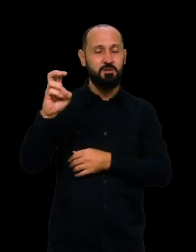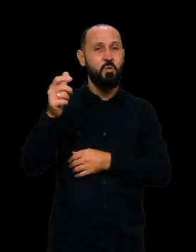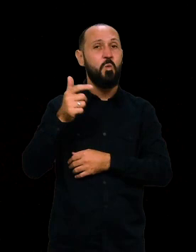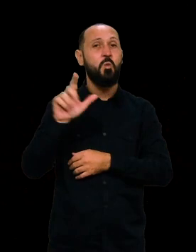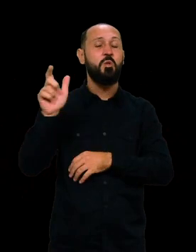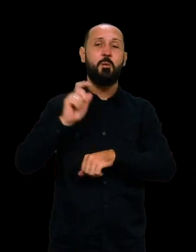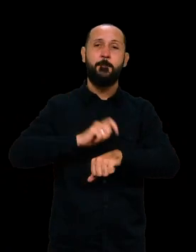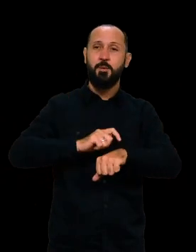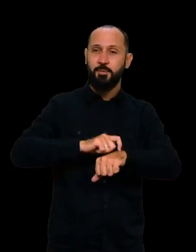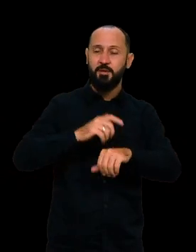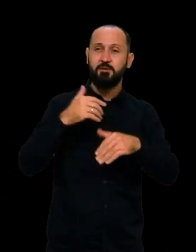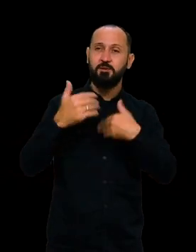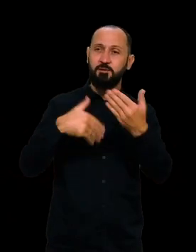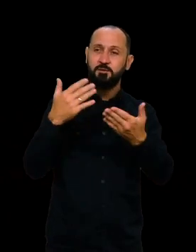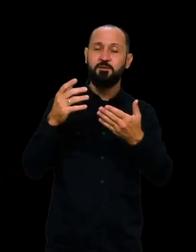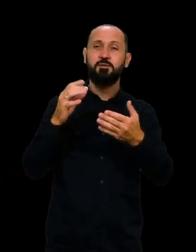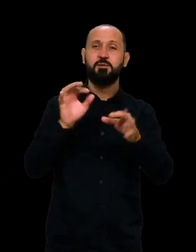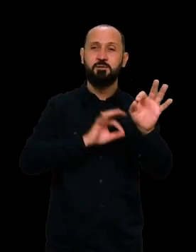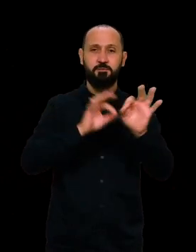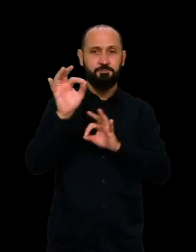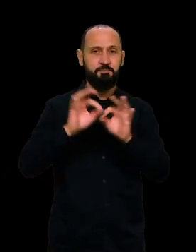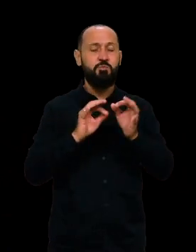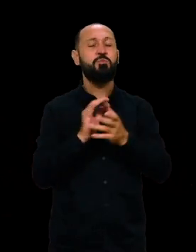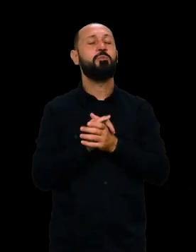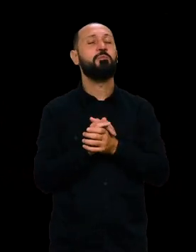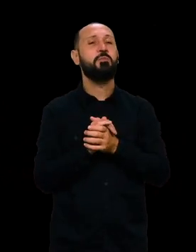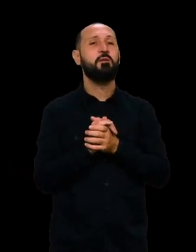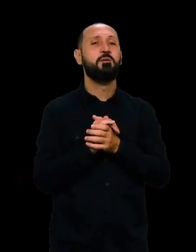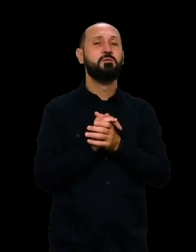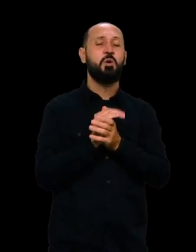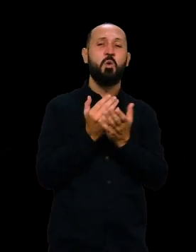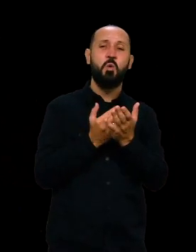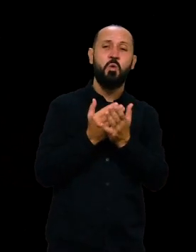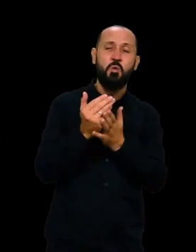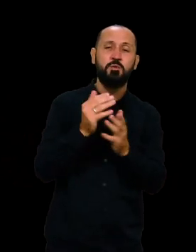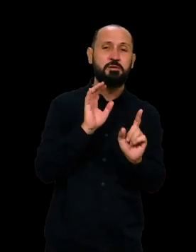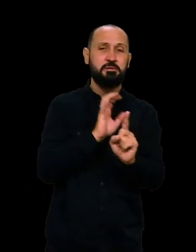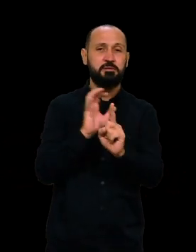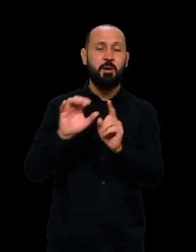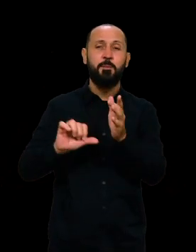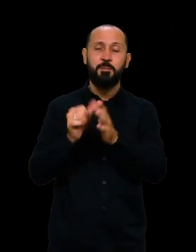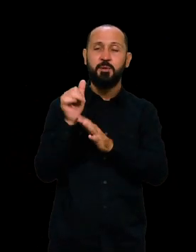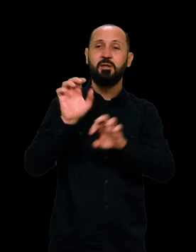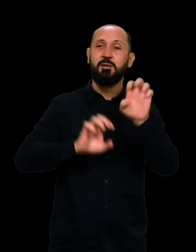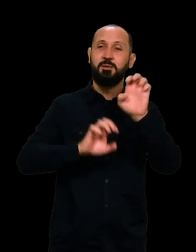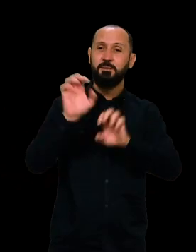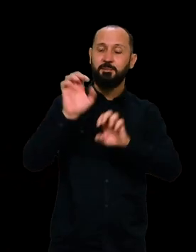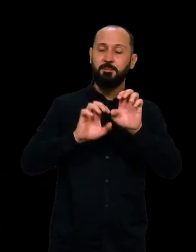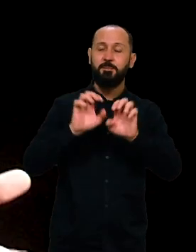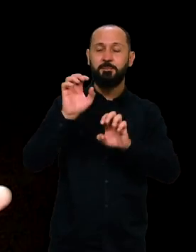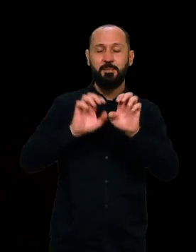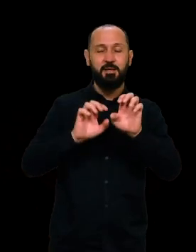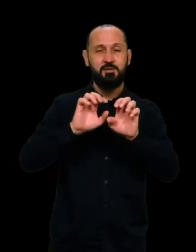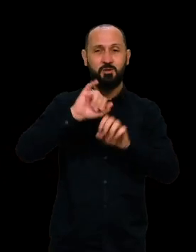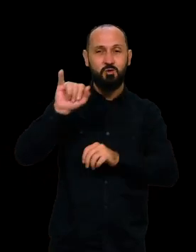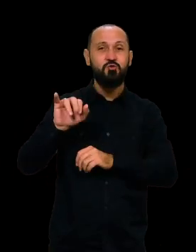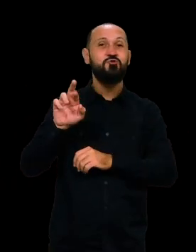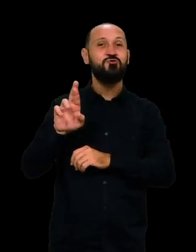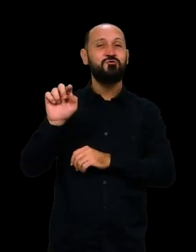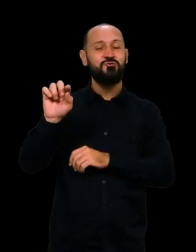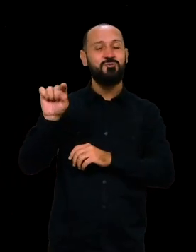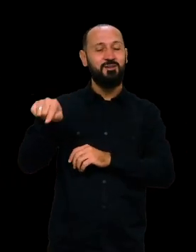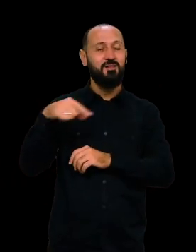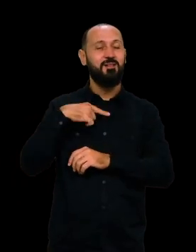em 95, né? Toda uma geração lá que se constrói, de começar a fomentar a primeira empresa júnior